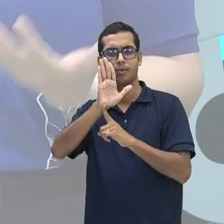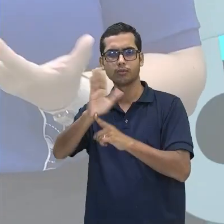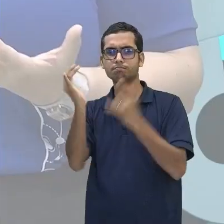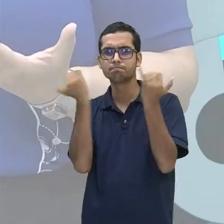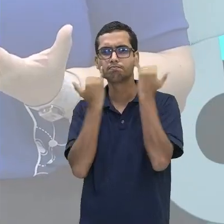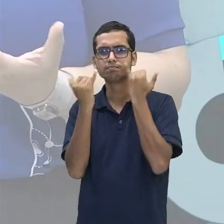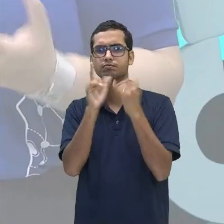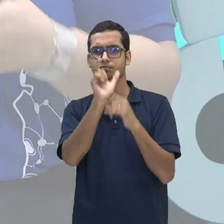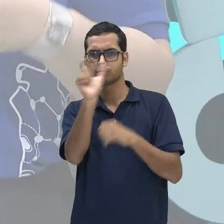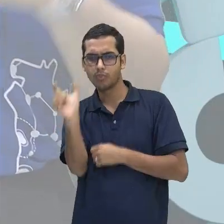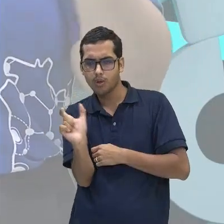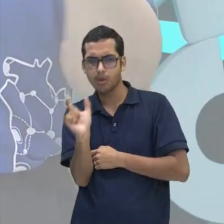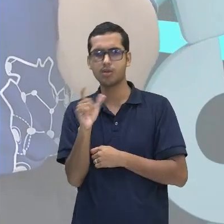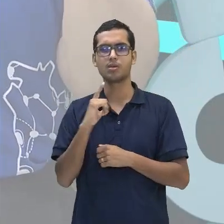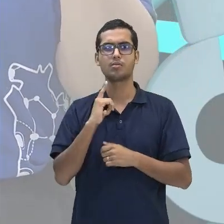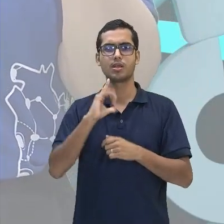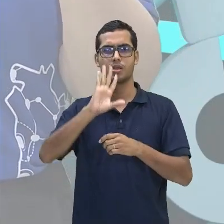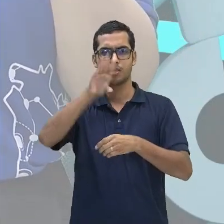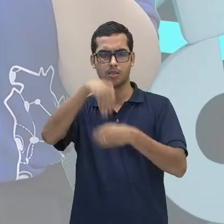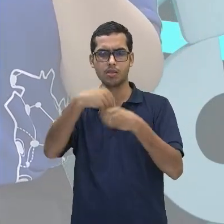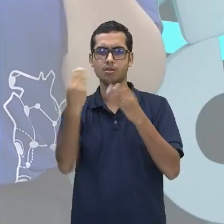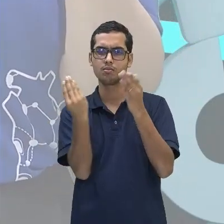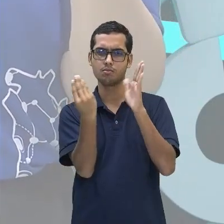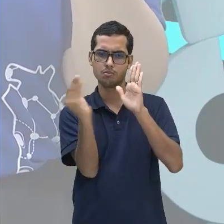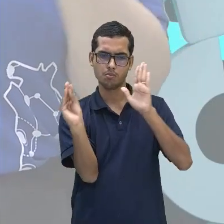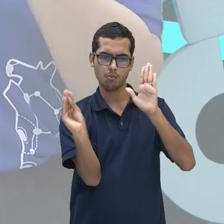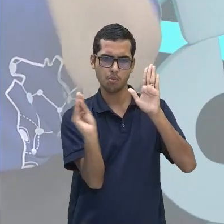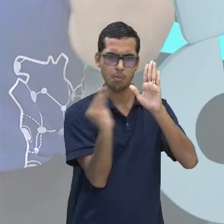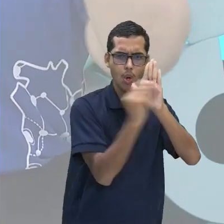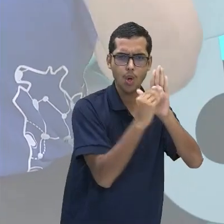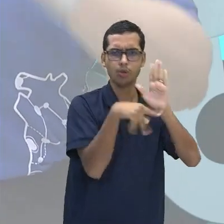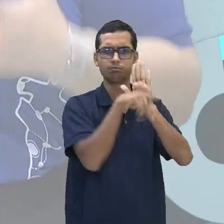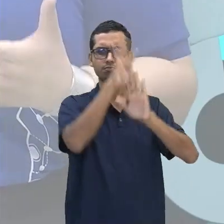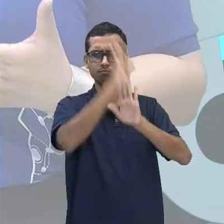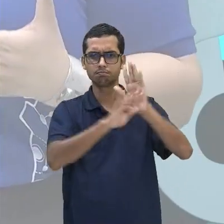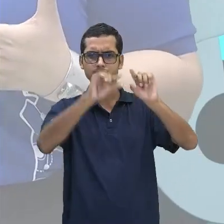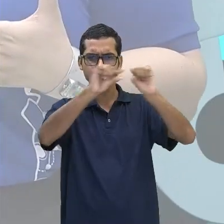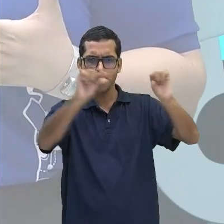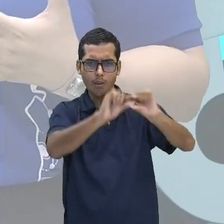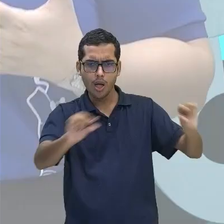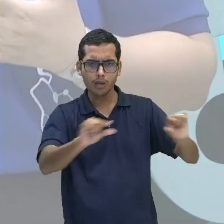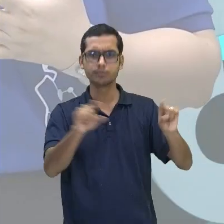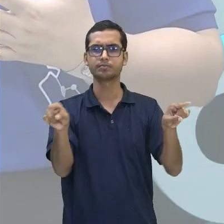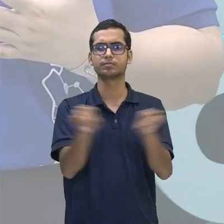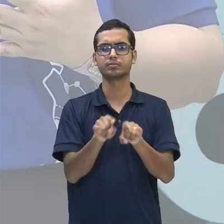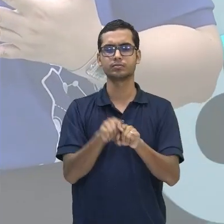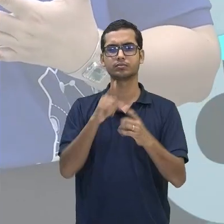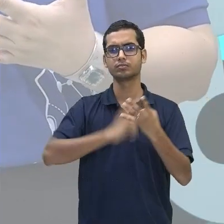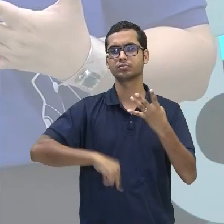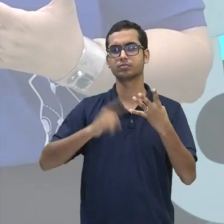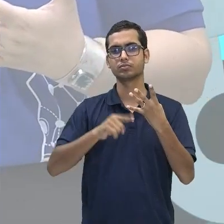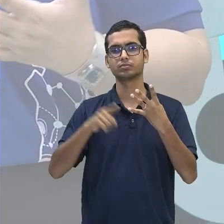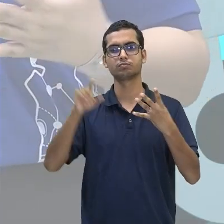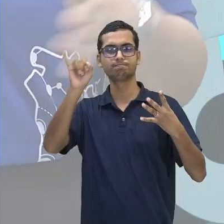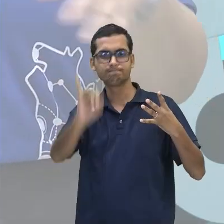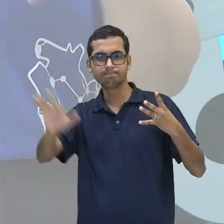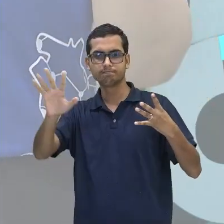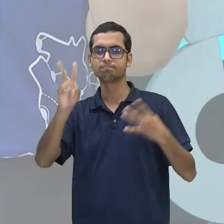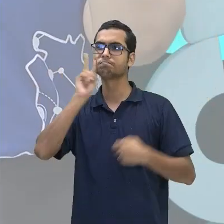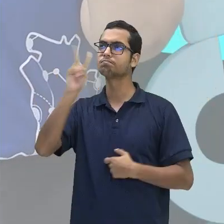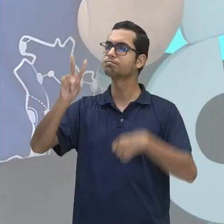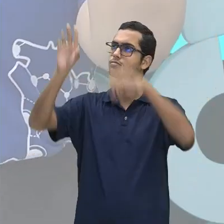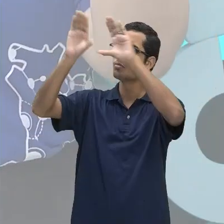e assim por diante. A linguagem também vai estar presente, por exemplo, quando eu observei aquela foto, eu, por exemplo, olhei para o